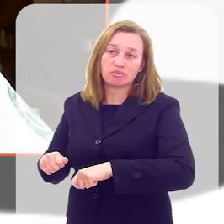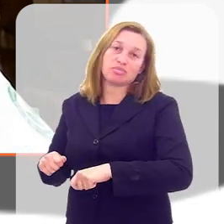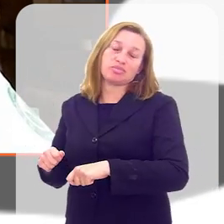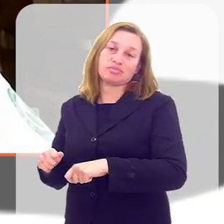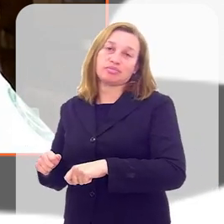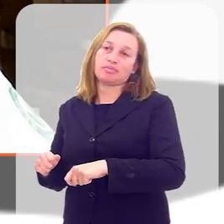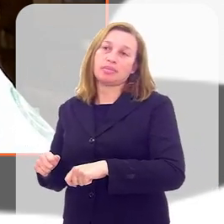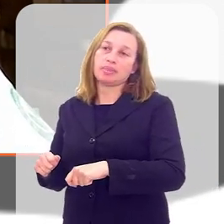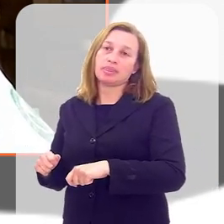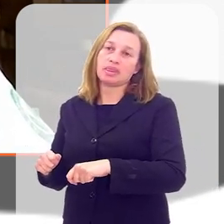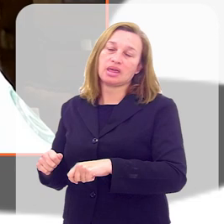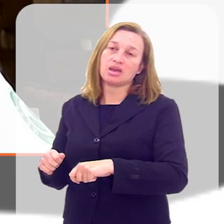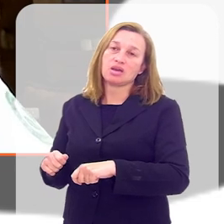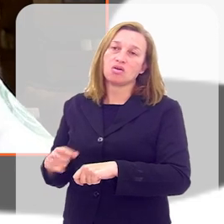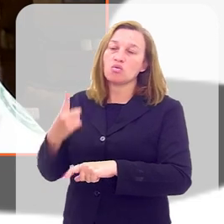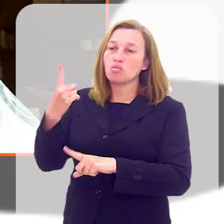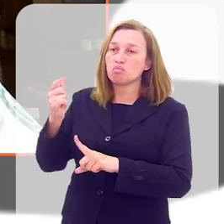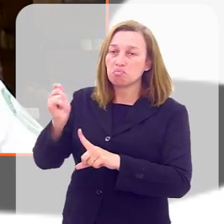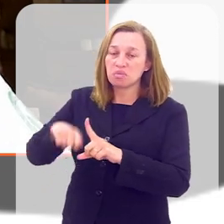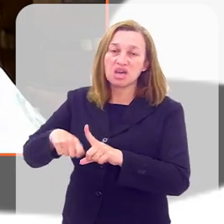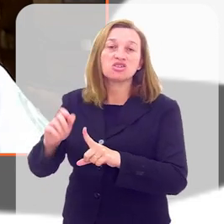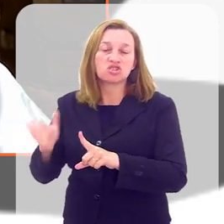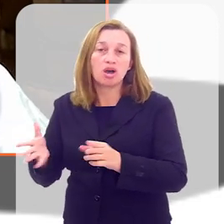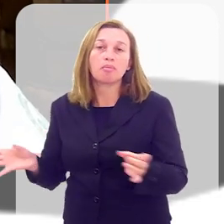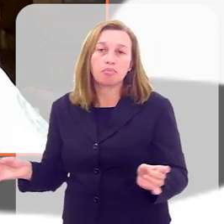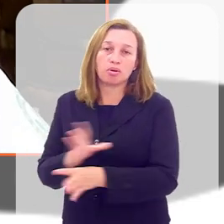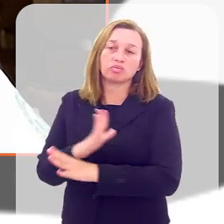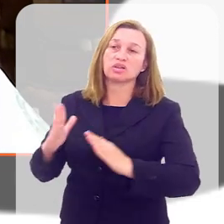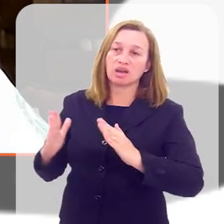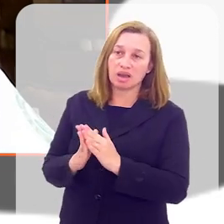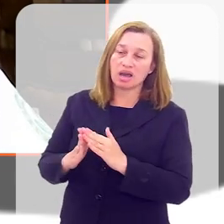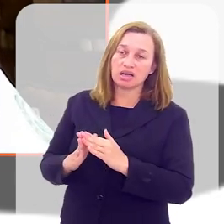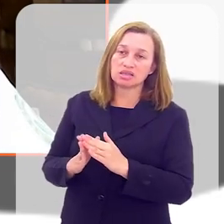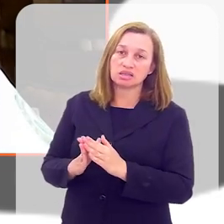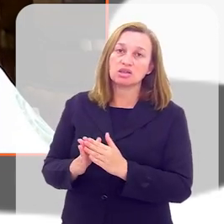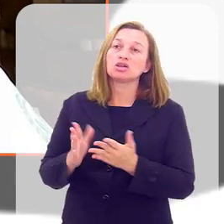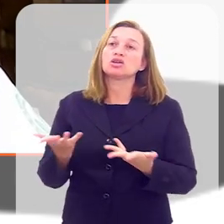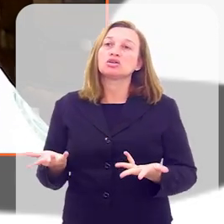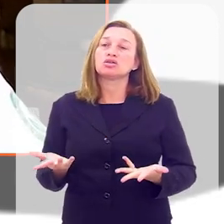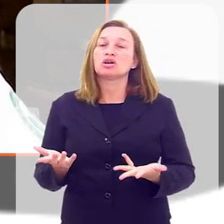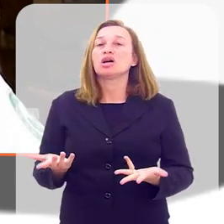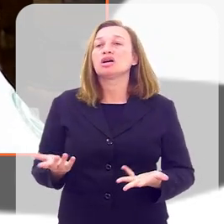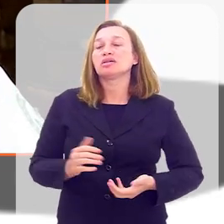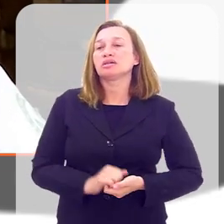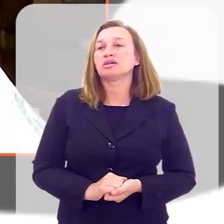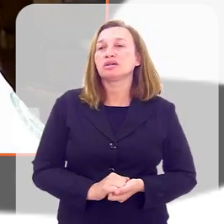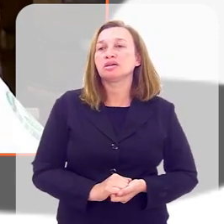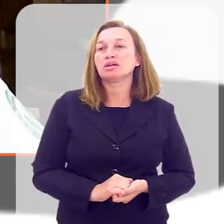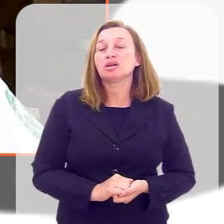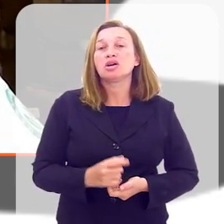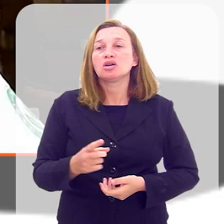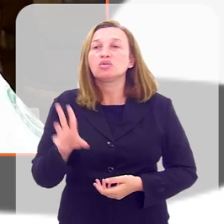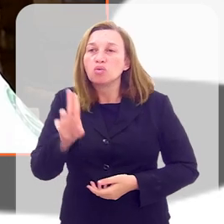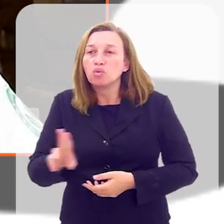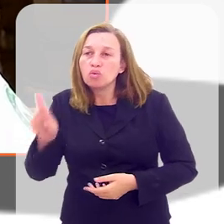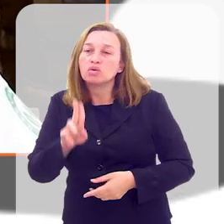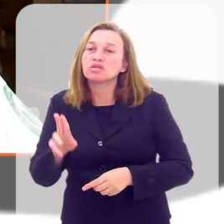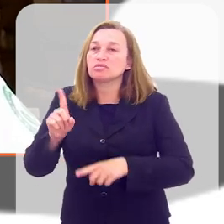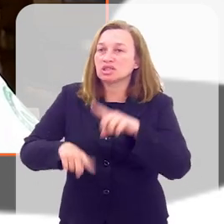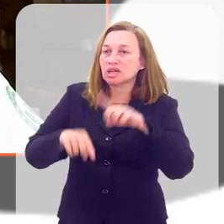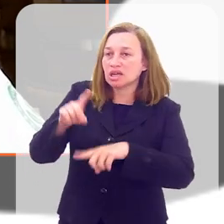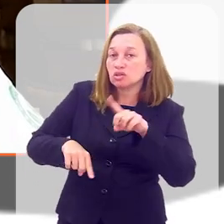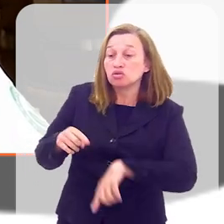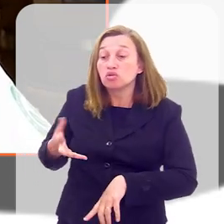que parece que às vezes custa um pouco mais alto né se pegar nas planilhas ele vai ser mais alto mas no fim se paga né essa diferença